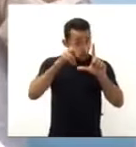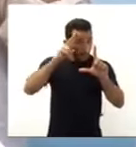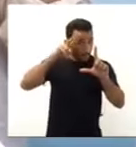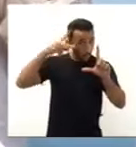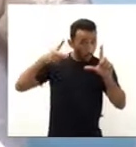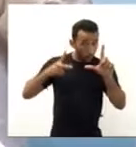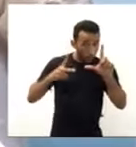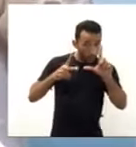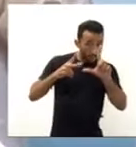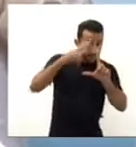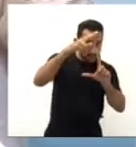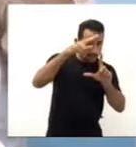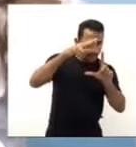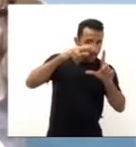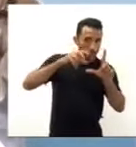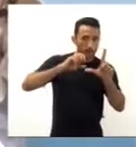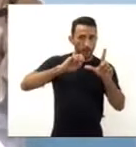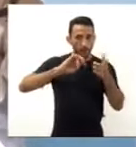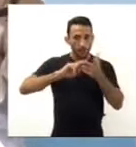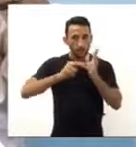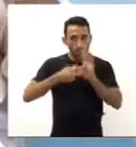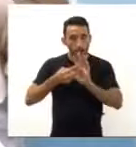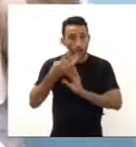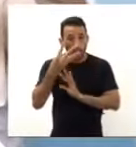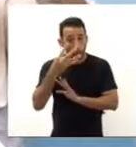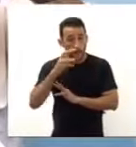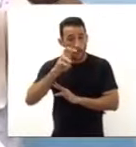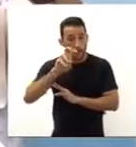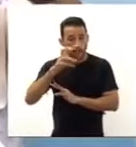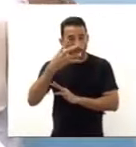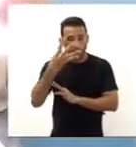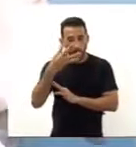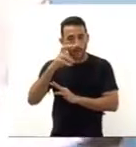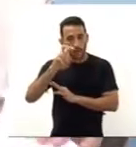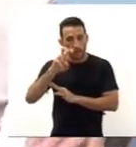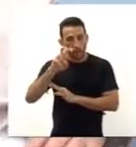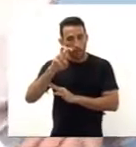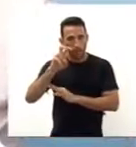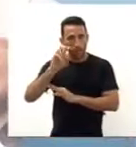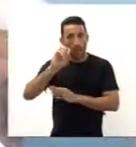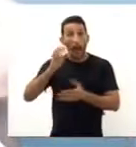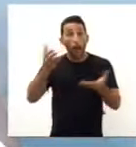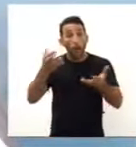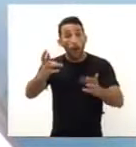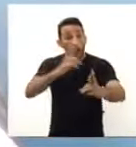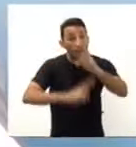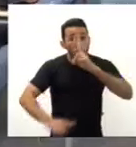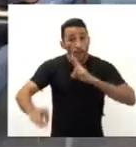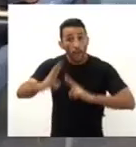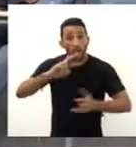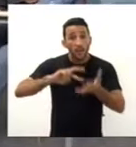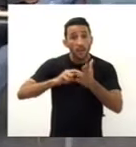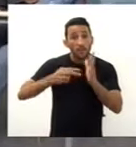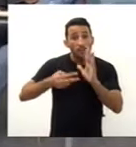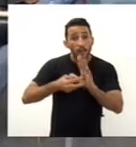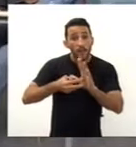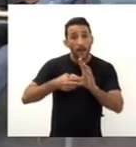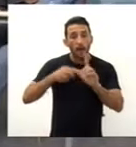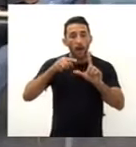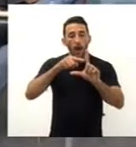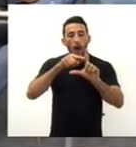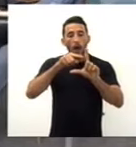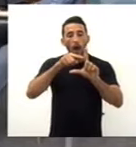é 45 graus e um ângulo reto. Estou esperando a resposta do ângulo reto, hein? Marcos, chegaram de